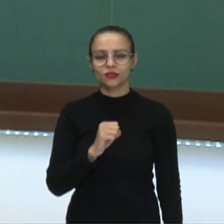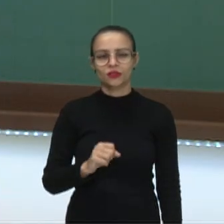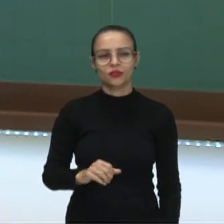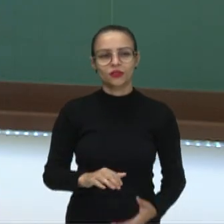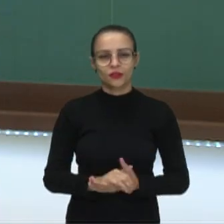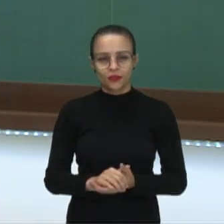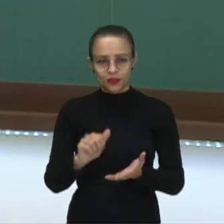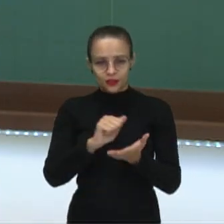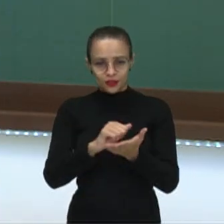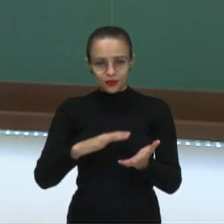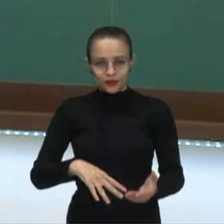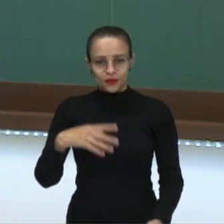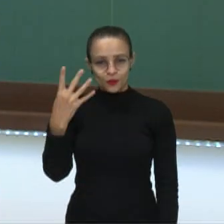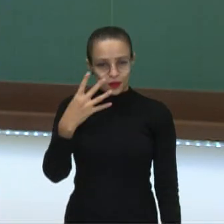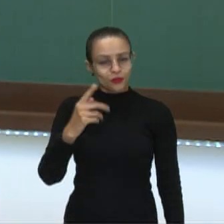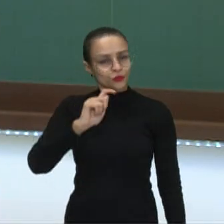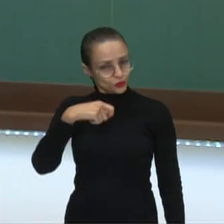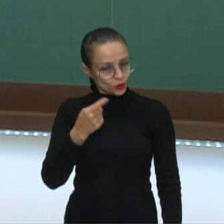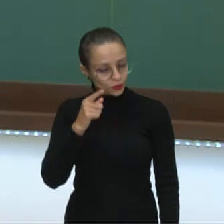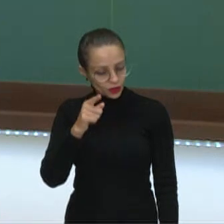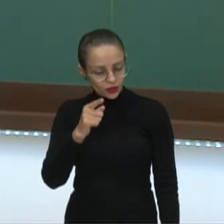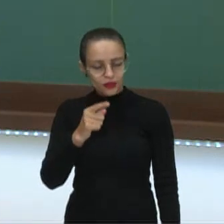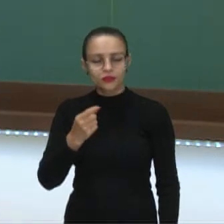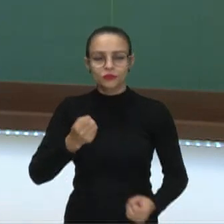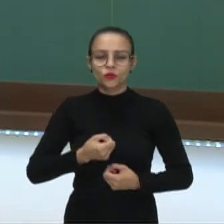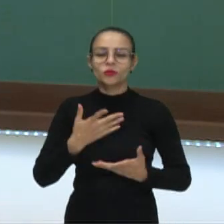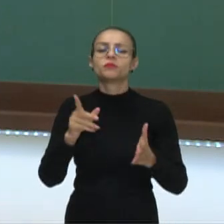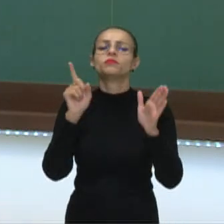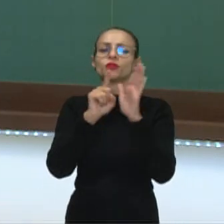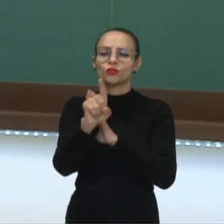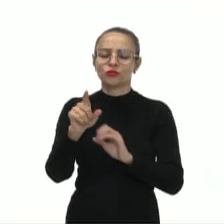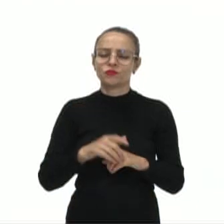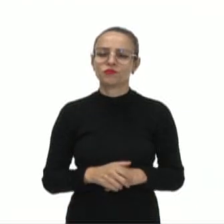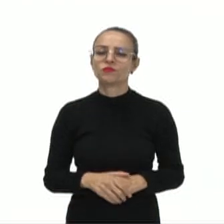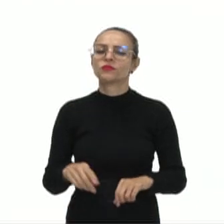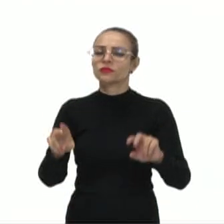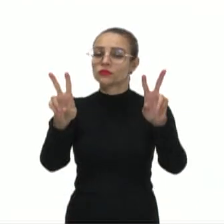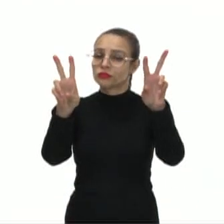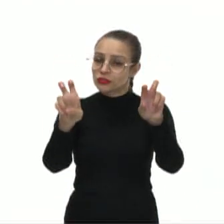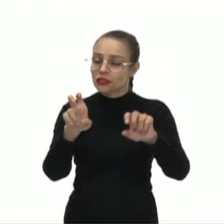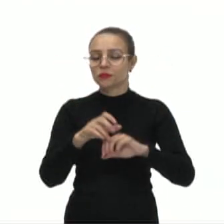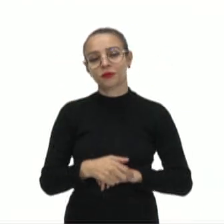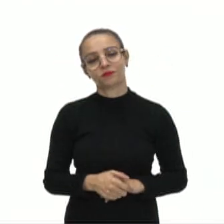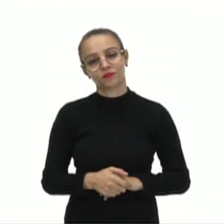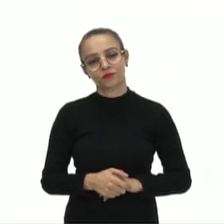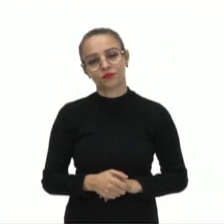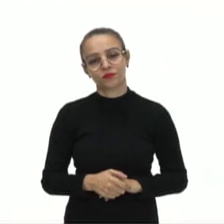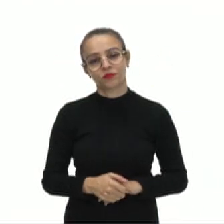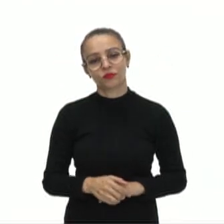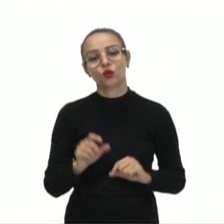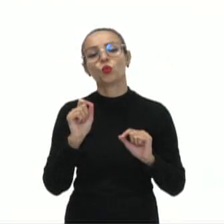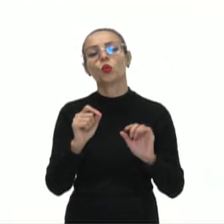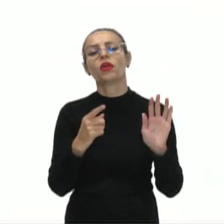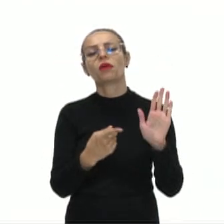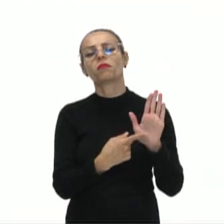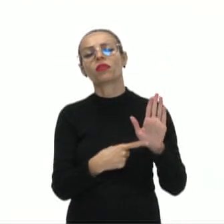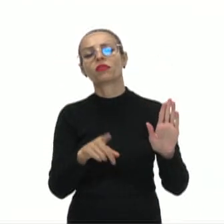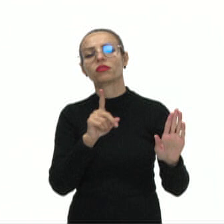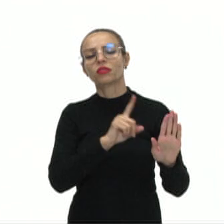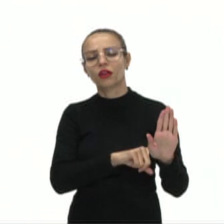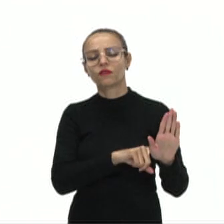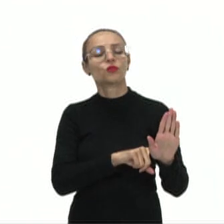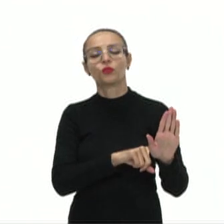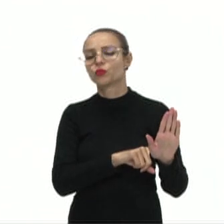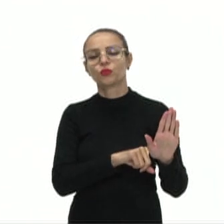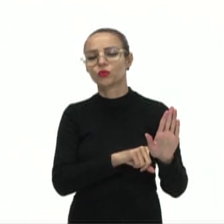A atividade 4 é sobre esse poema. E eu te pergunto assim, o tema, qual é a metáfora que está presente